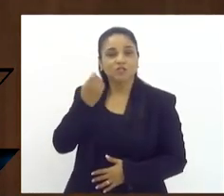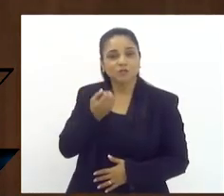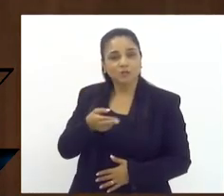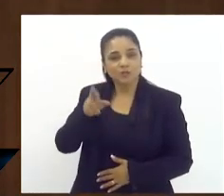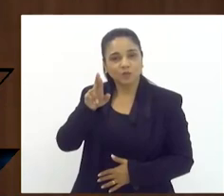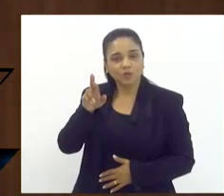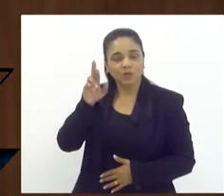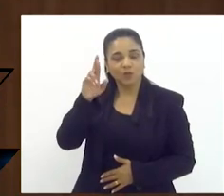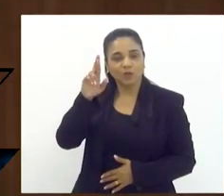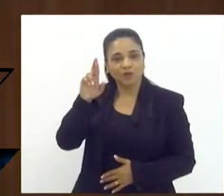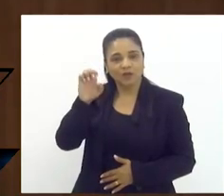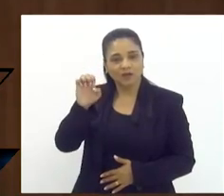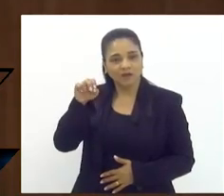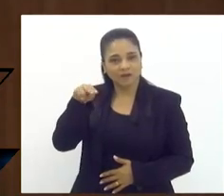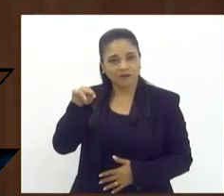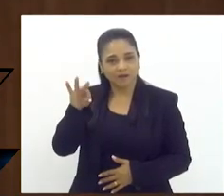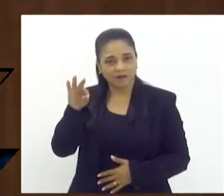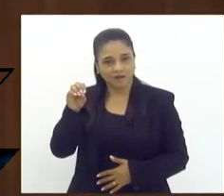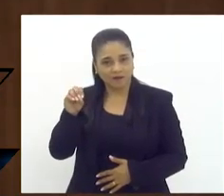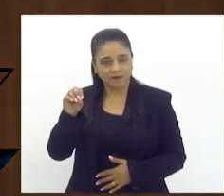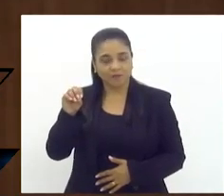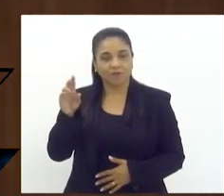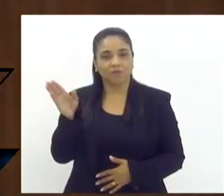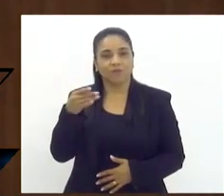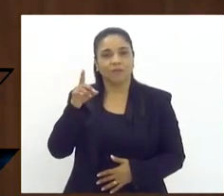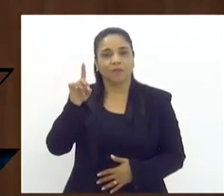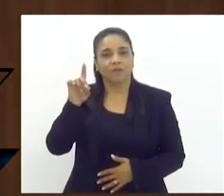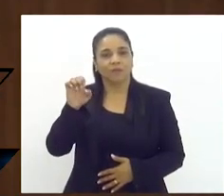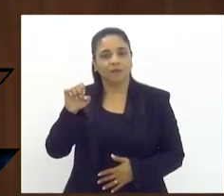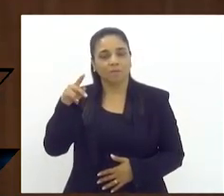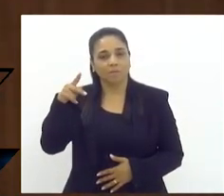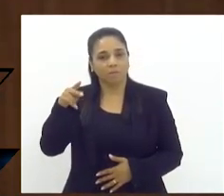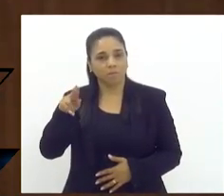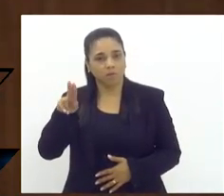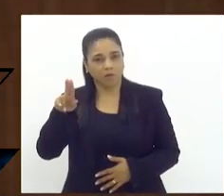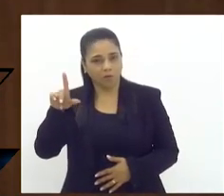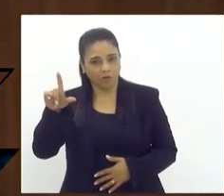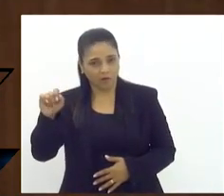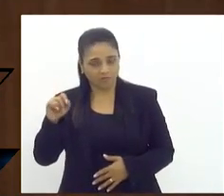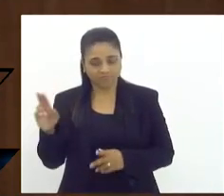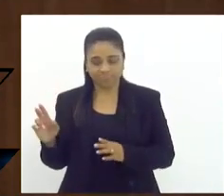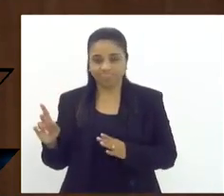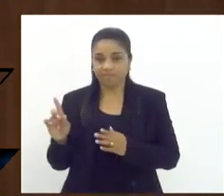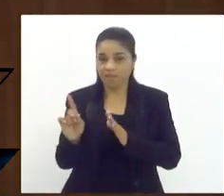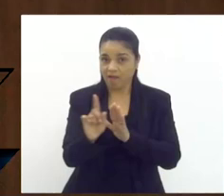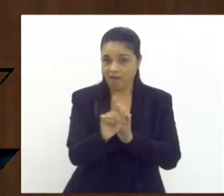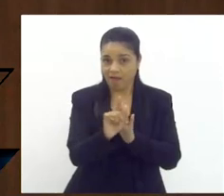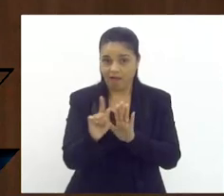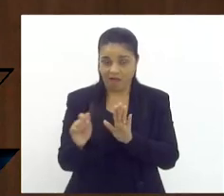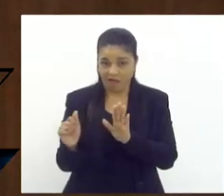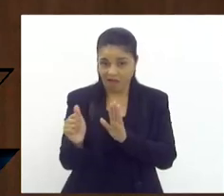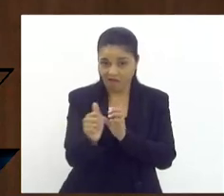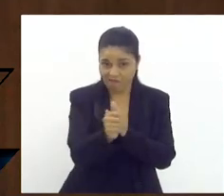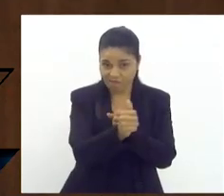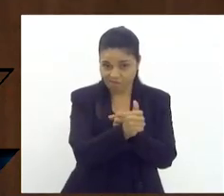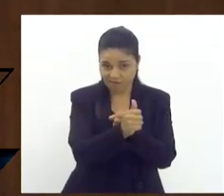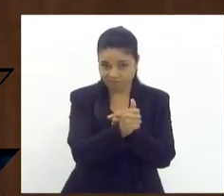que está à frente na presidência da Sudeste de maneira inteligente